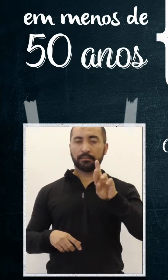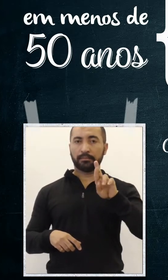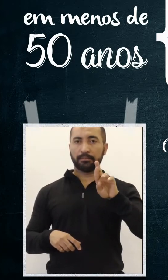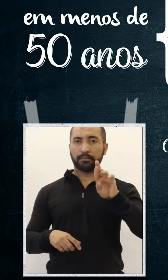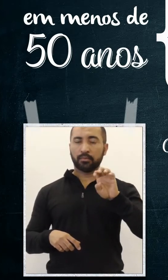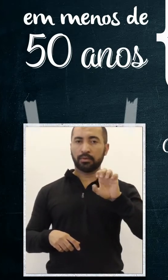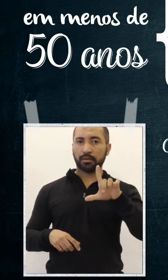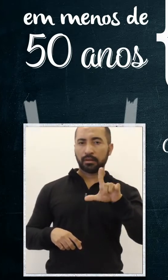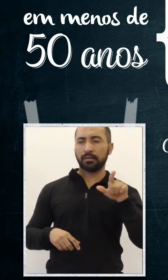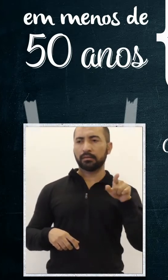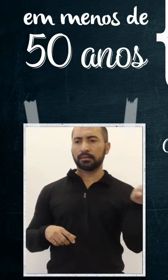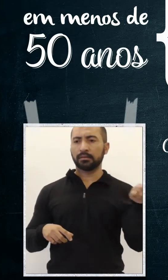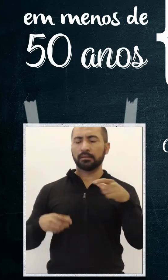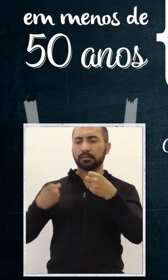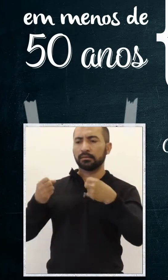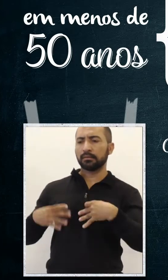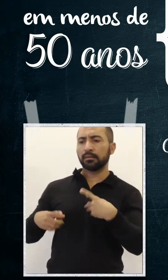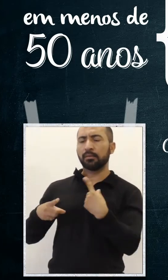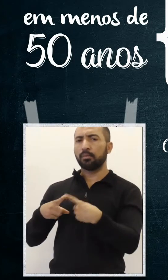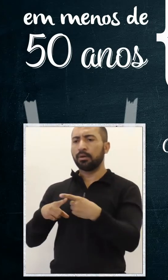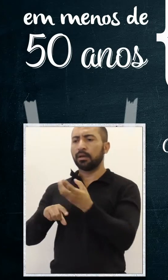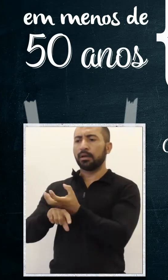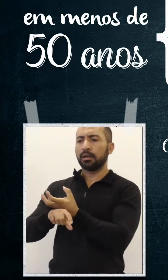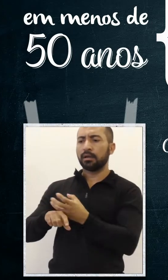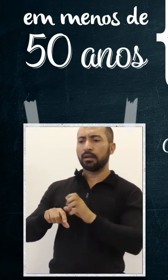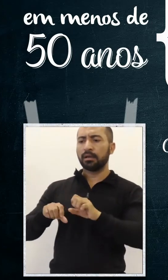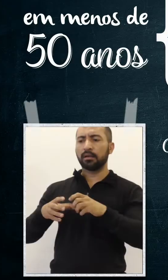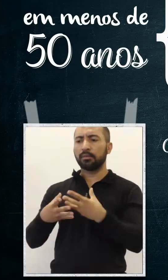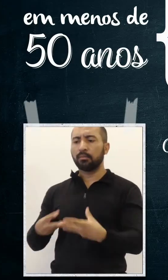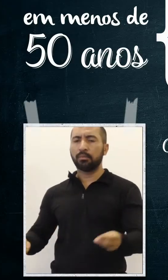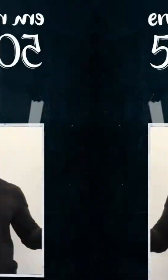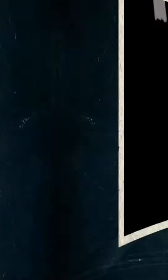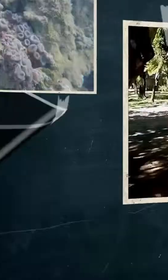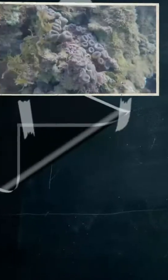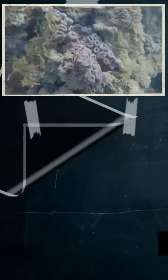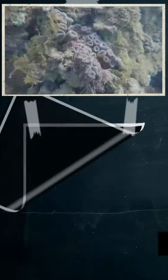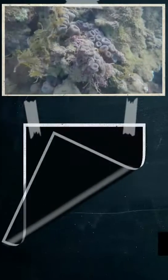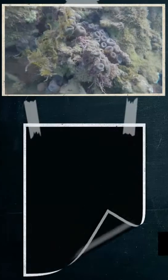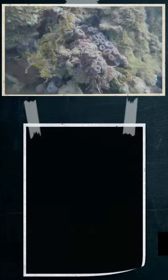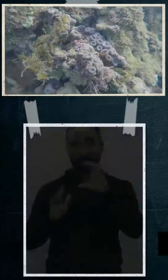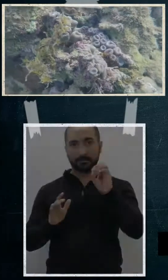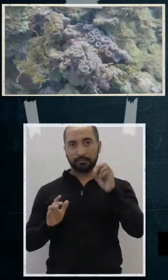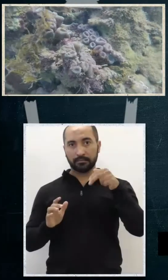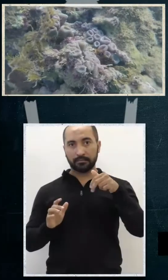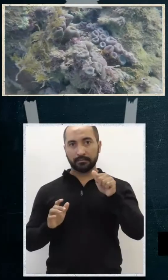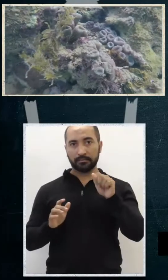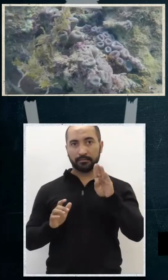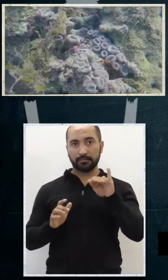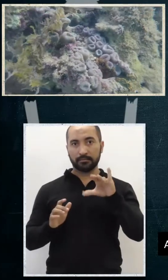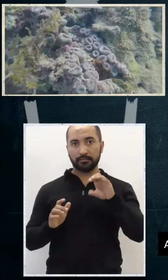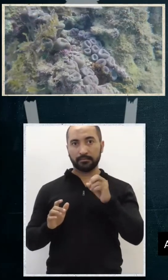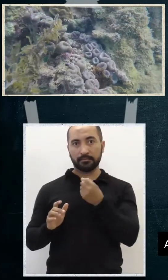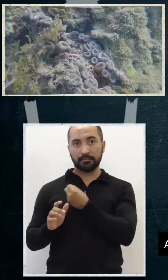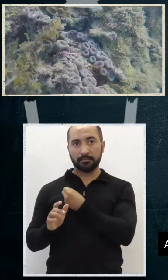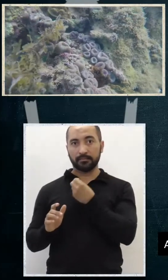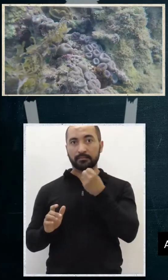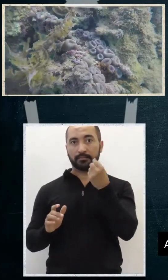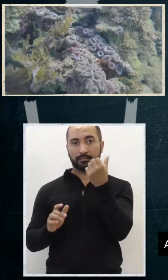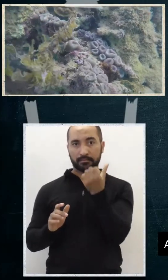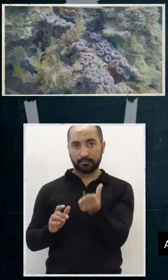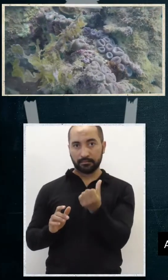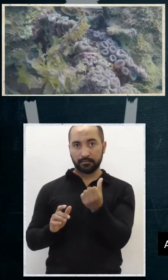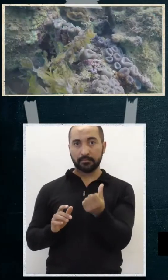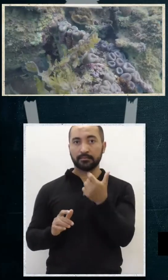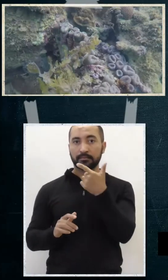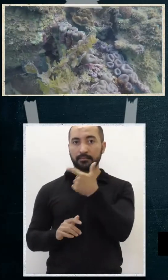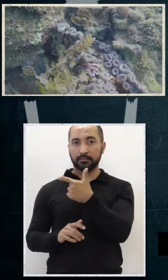a elucidação dos fatos exatos que levaram à redução das populações deste coral nos ambientes estudados. De acordo com o panorama que a gente viu no vídeo até agora sobre o